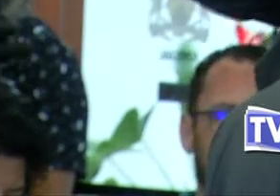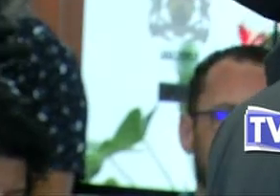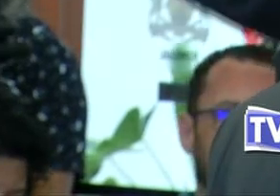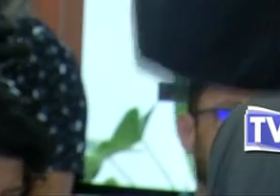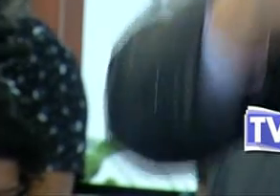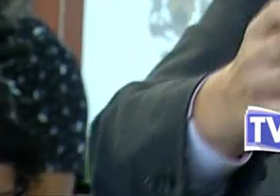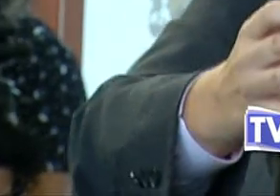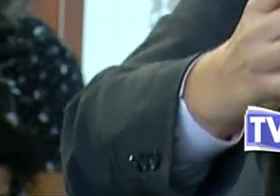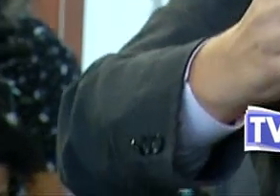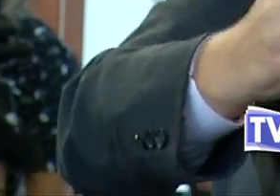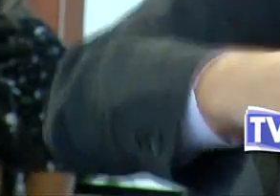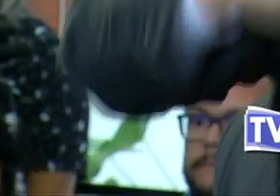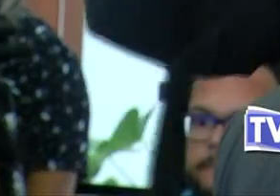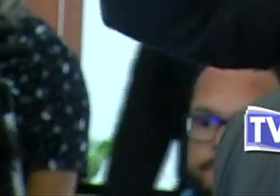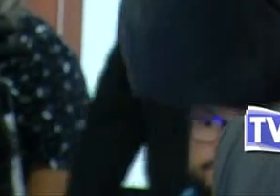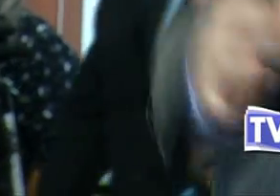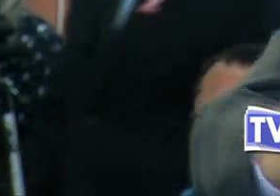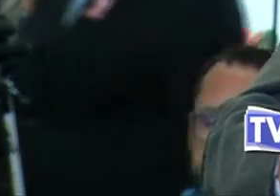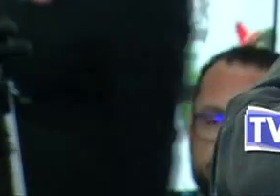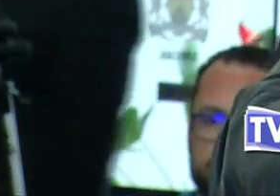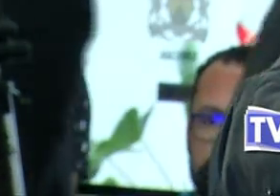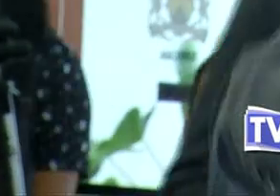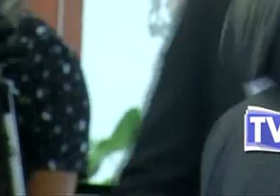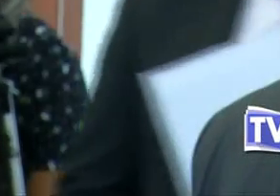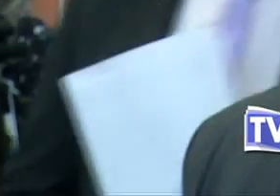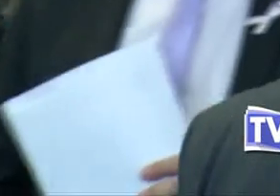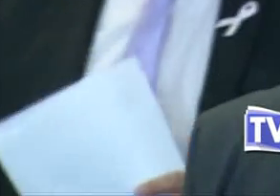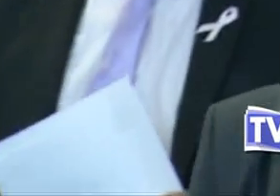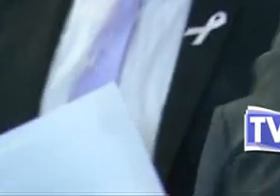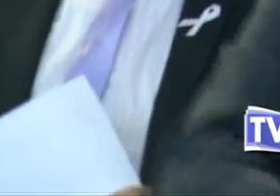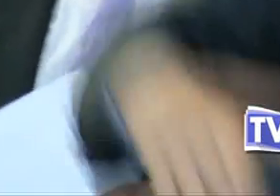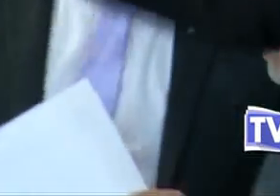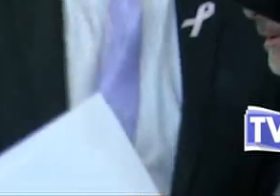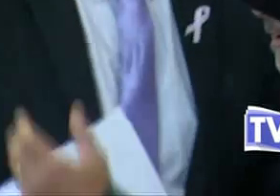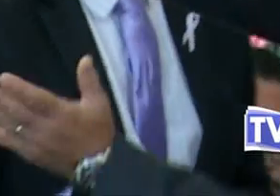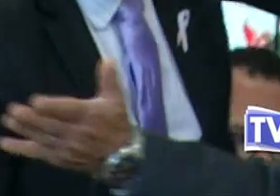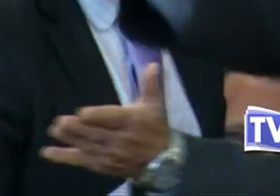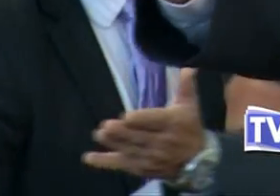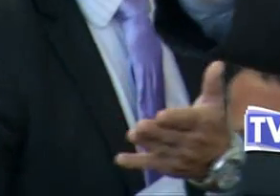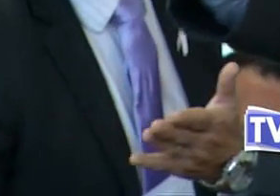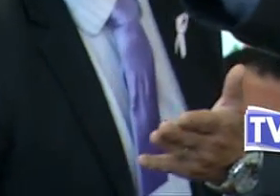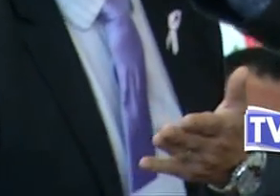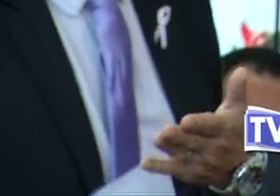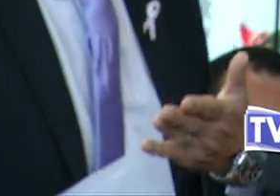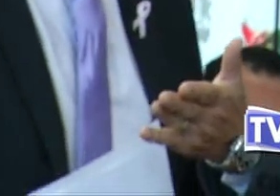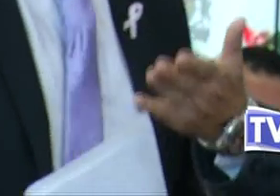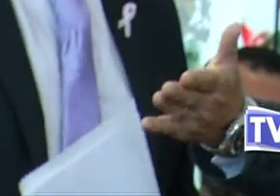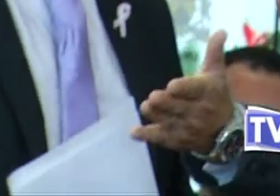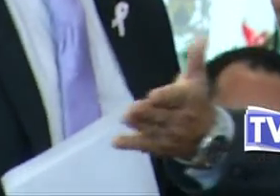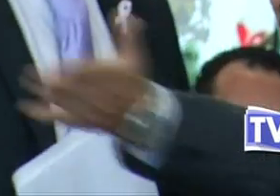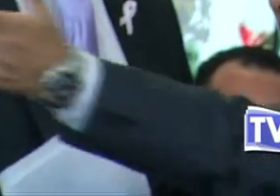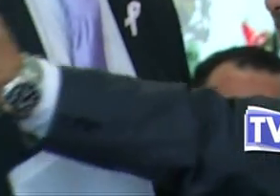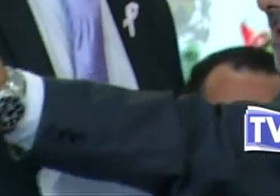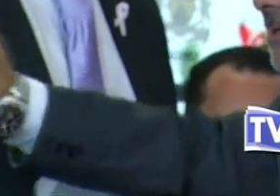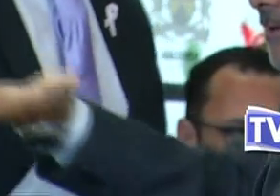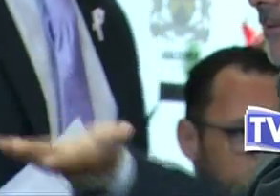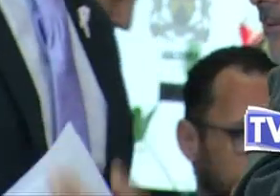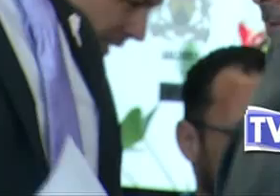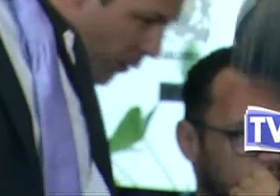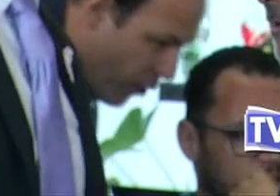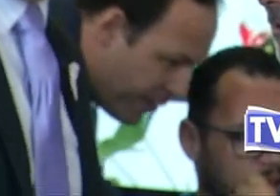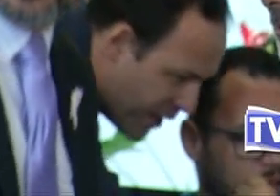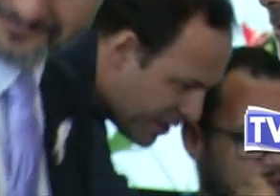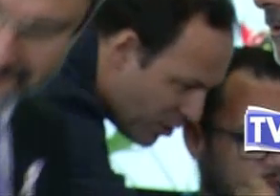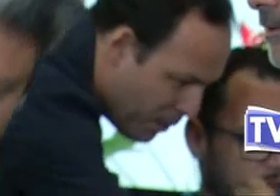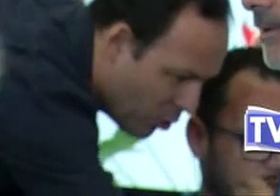das pessoas são excelentes. Não tem furto nenhum na escola, porque onde estudei no Humberto de Campos tem lá um caseiro. Então tem que ter um caseiro em todas as